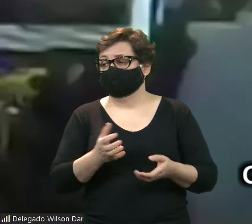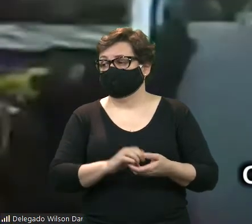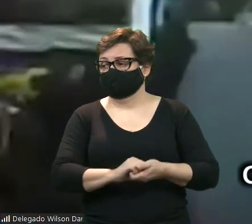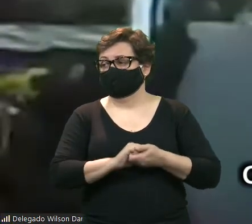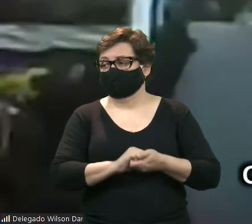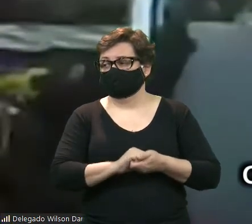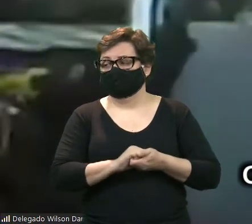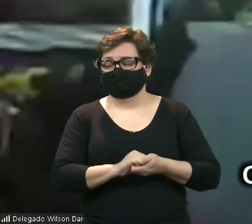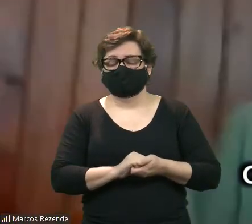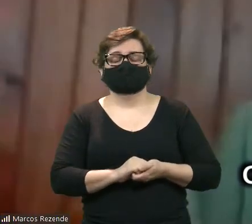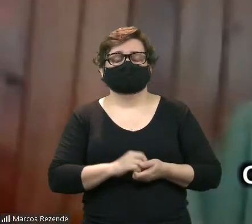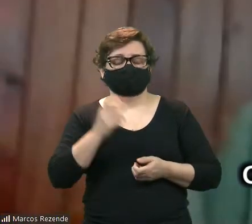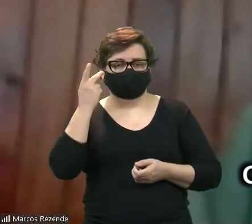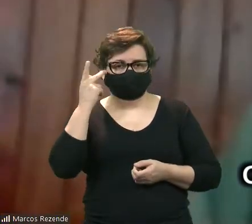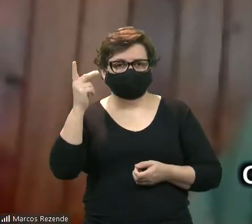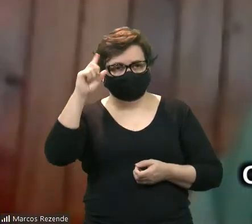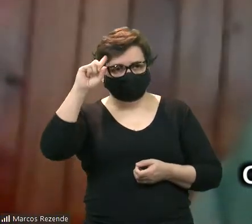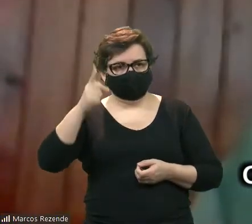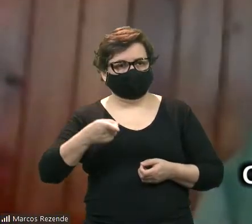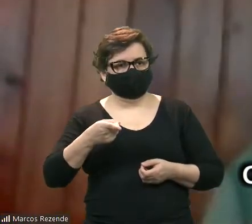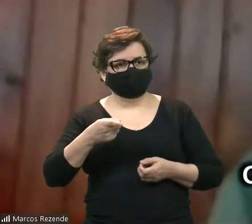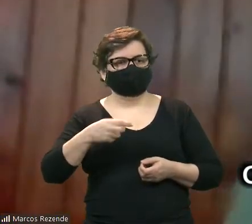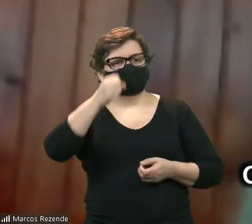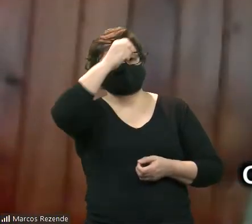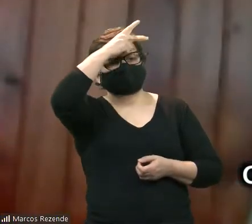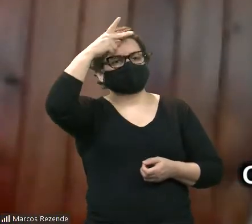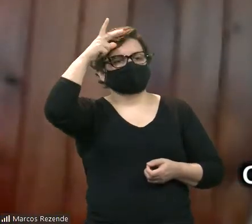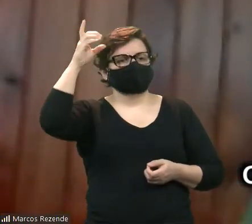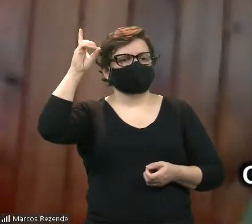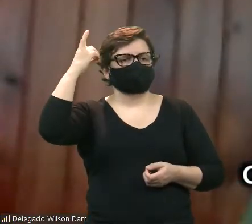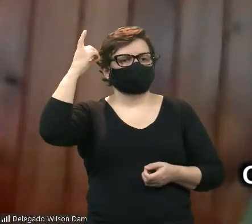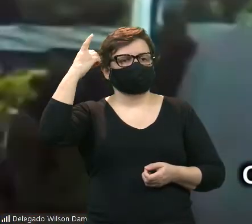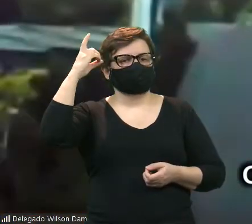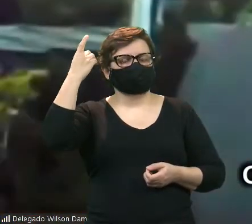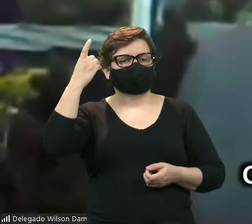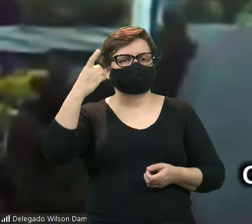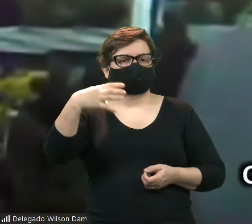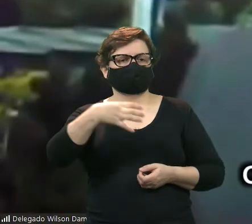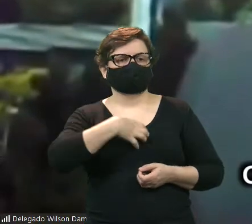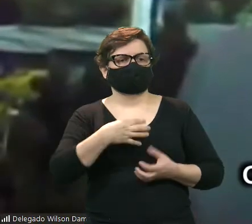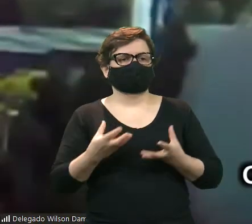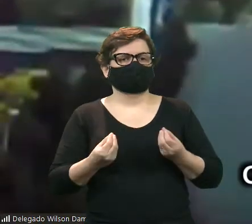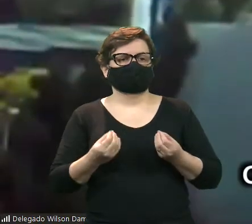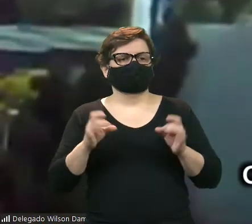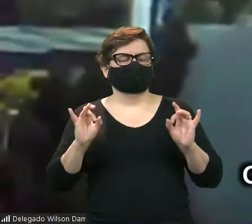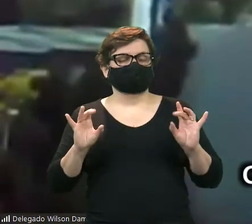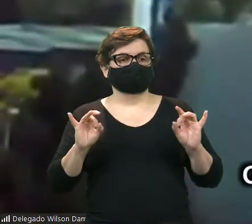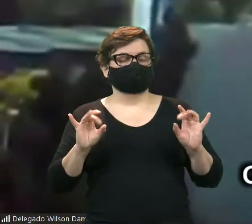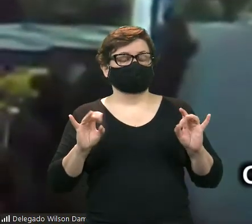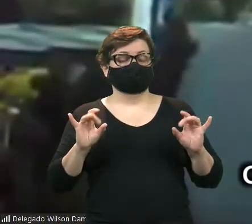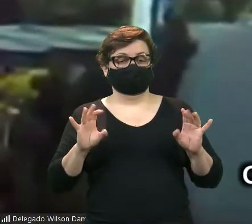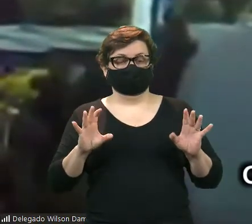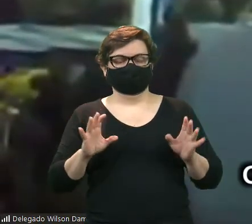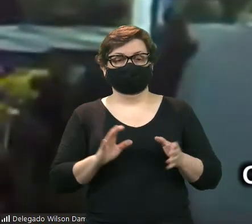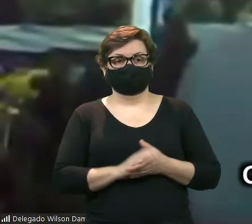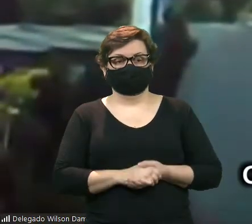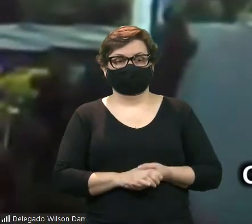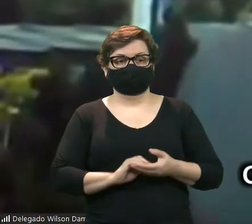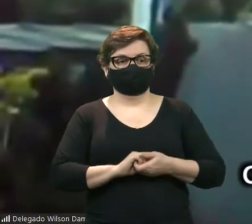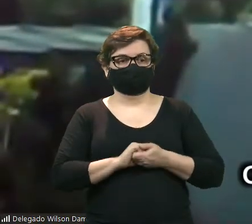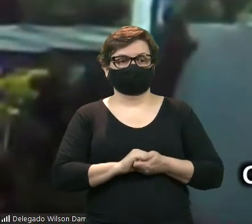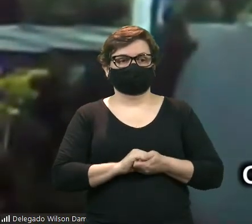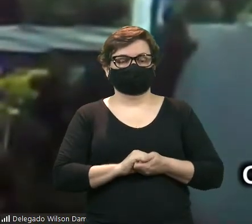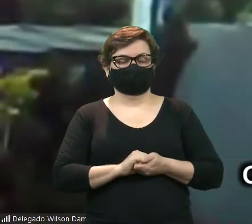dele, da pessoa do prefeito Daniel, mas de uma forma muito especial e particular,